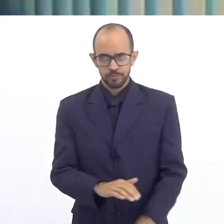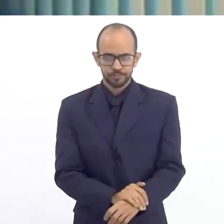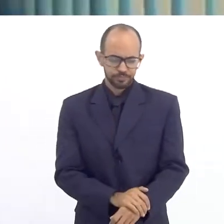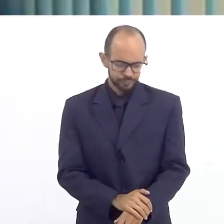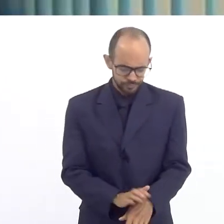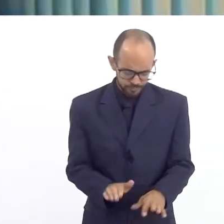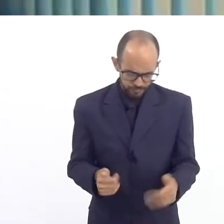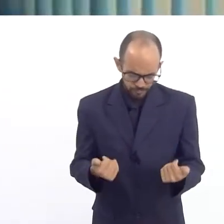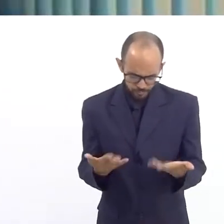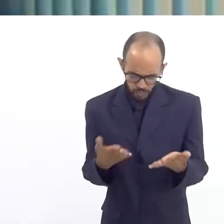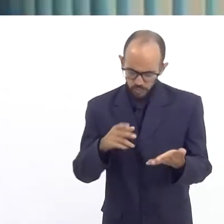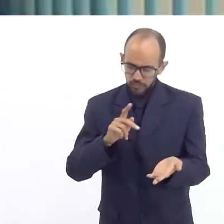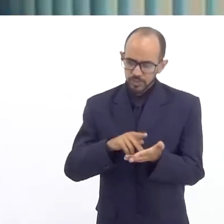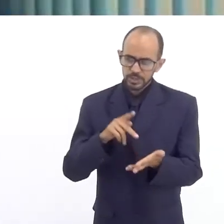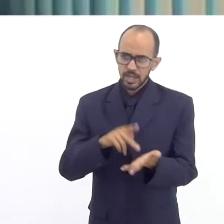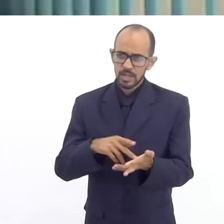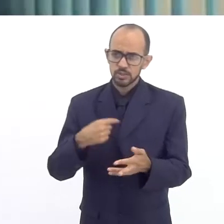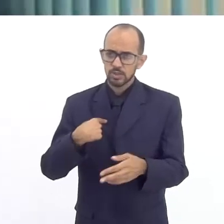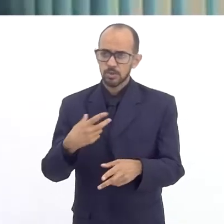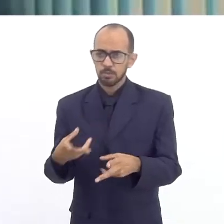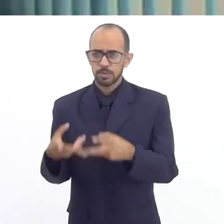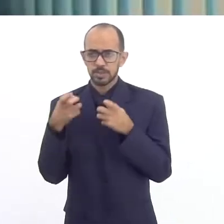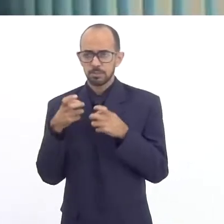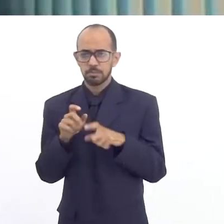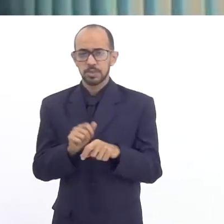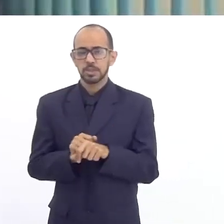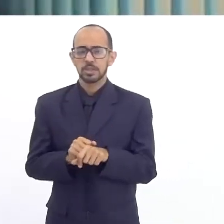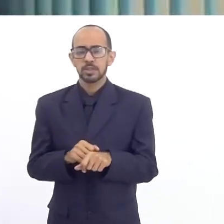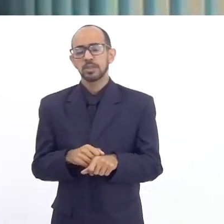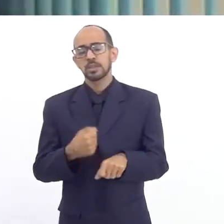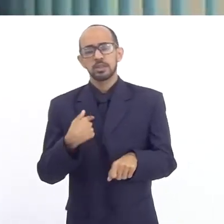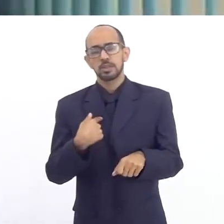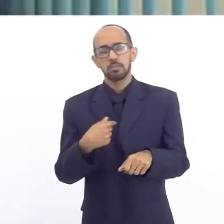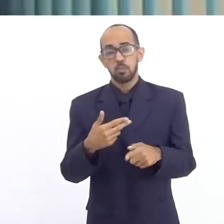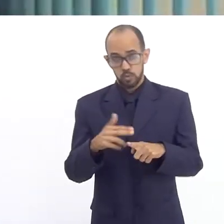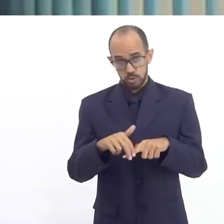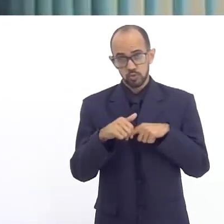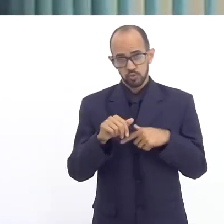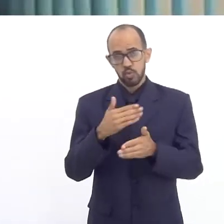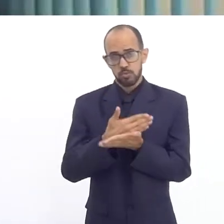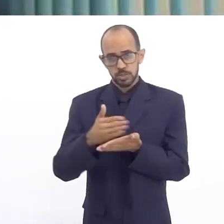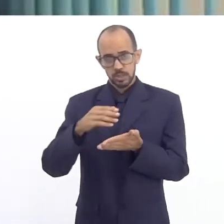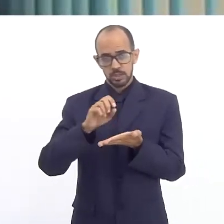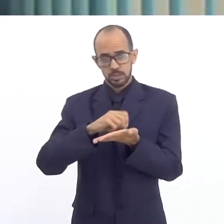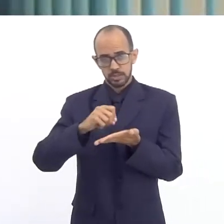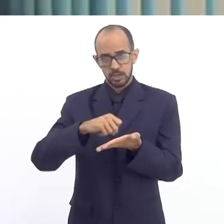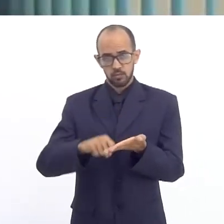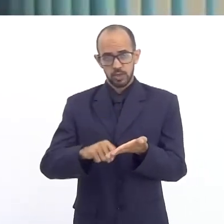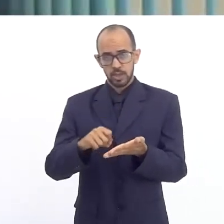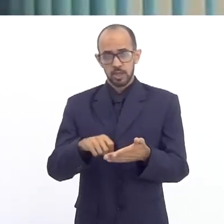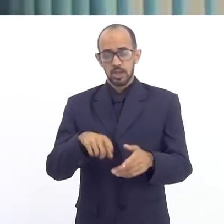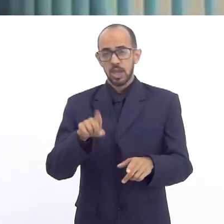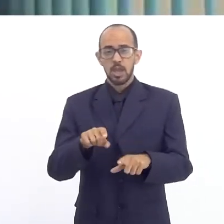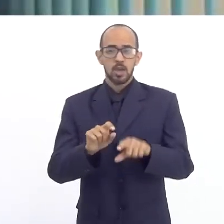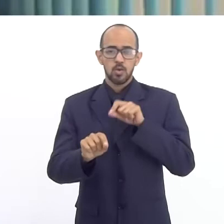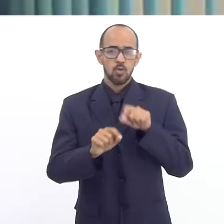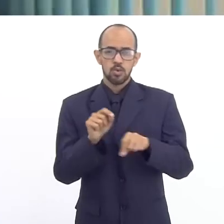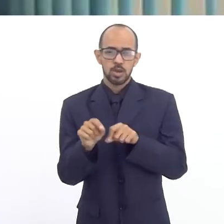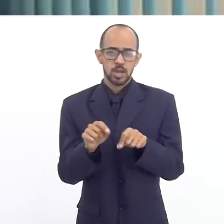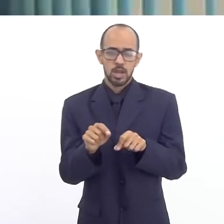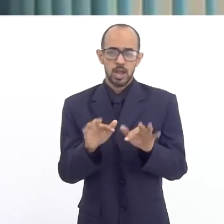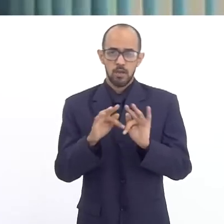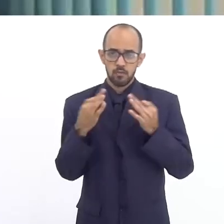na verdade, o que eu vi, que aliás me levou a começar a escrever, foi